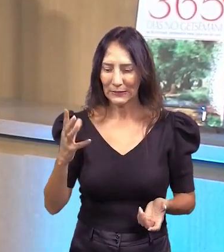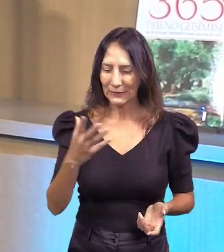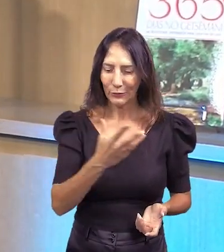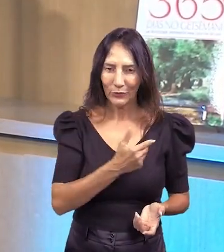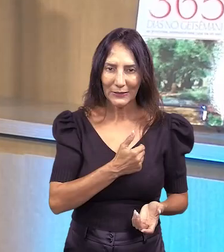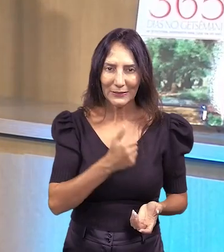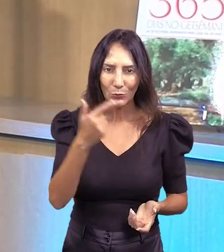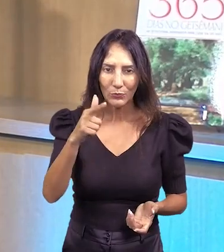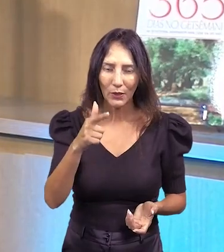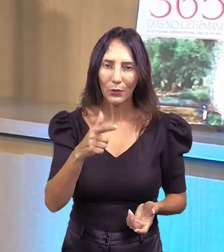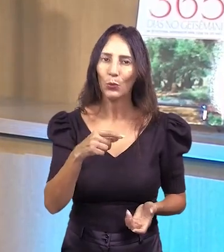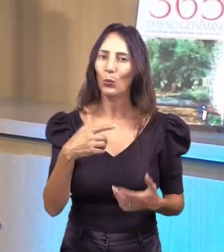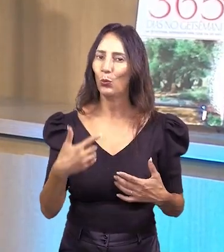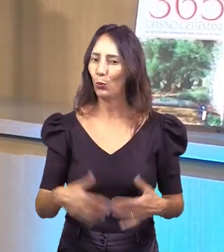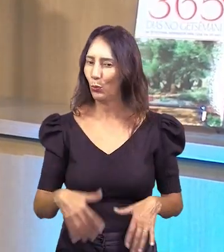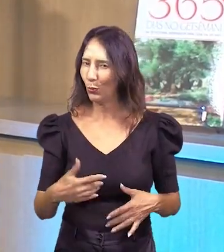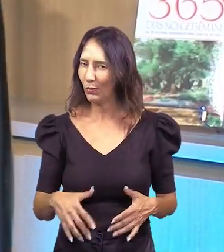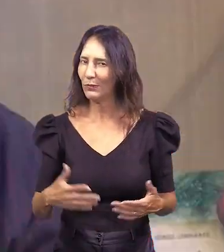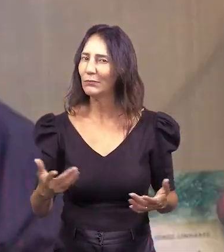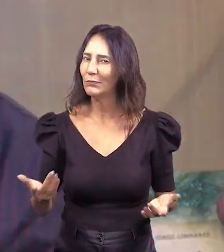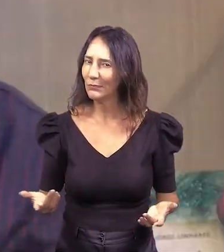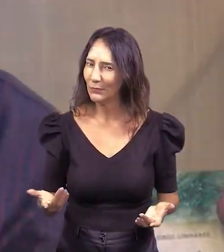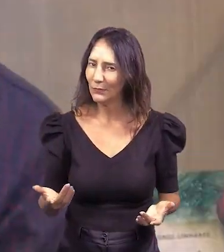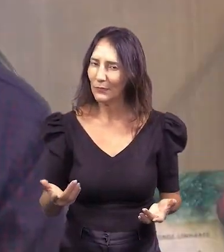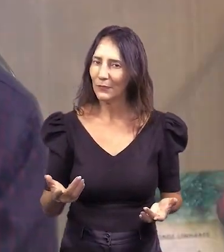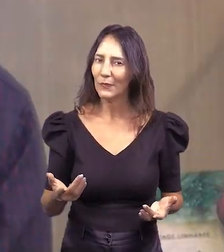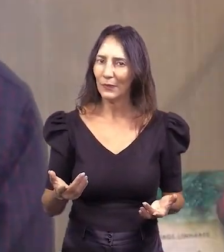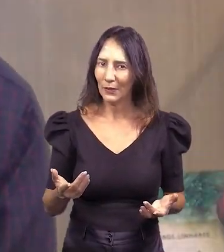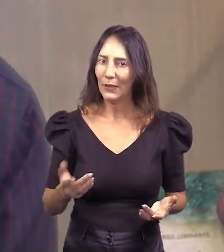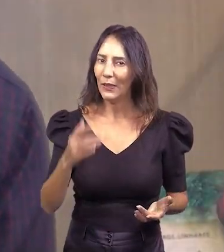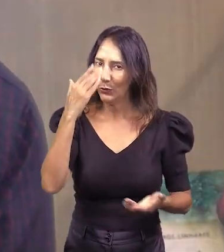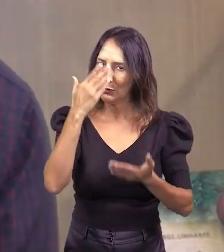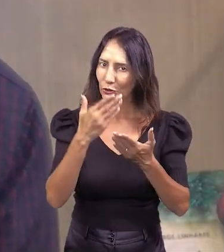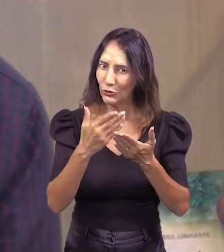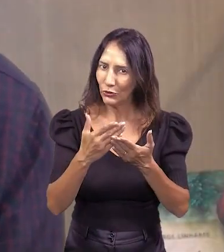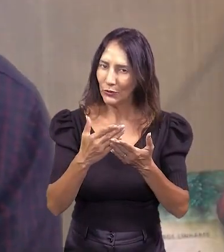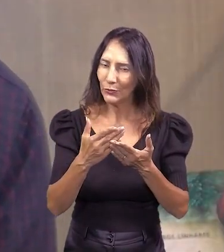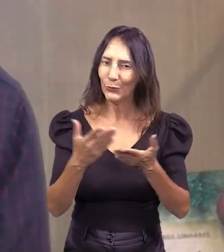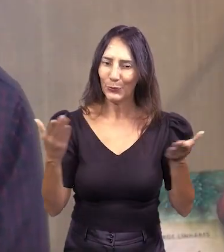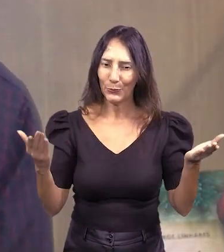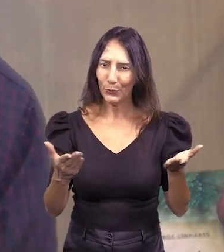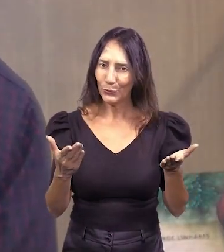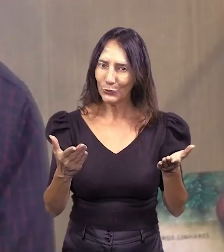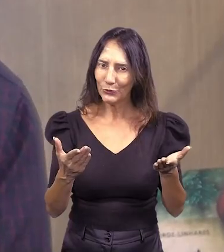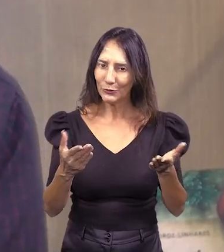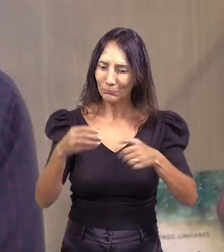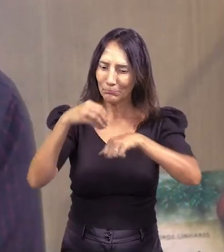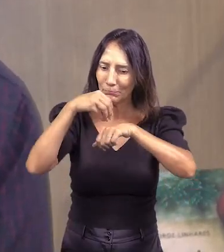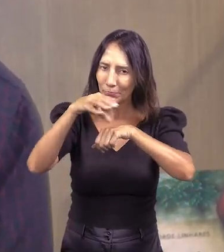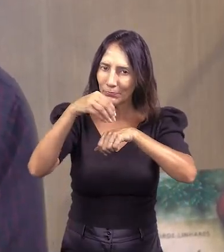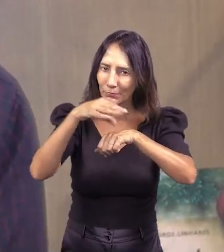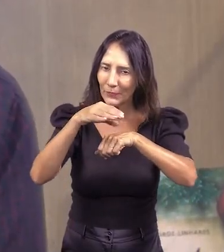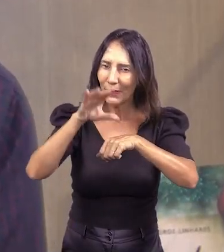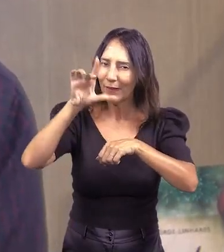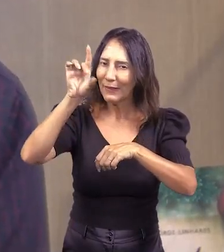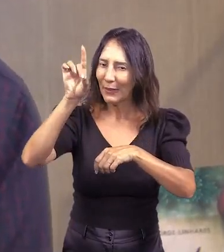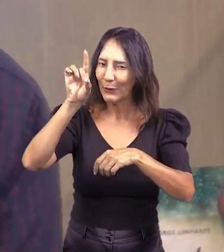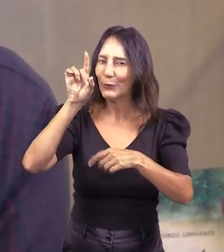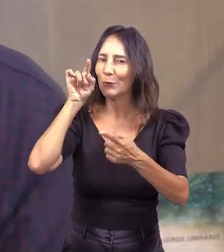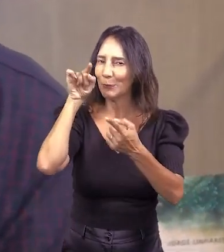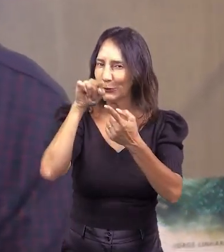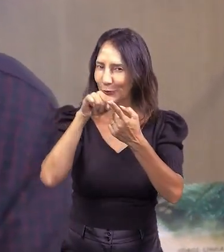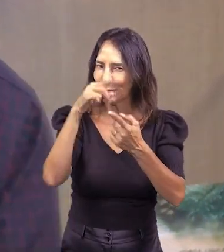a não ter a salvação eterna. Então eu acredito que essa palavra chega para você porque Deus tem